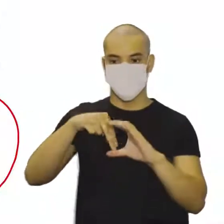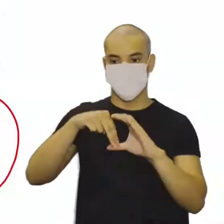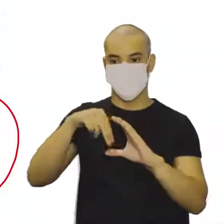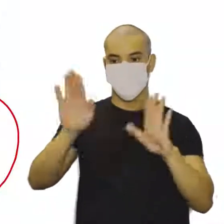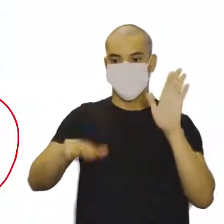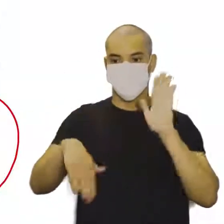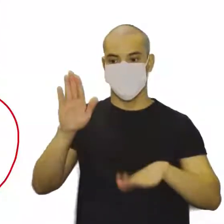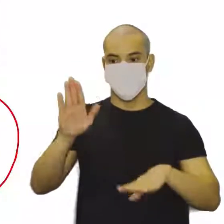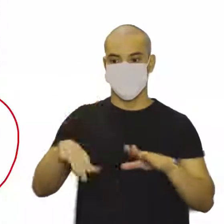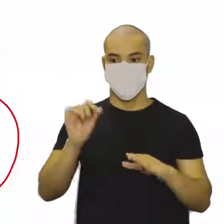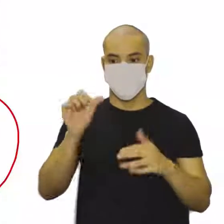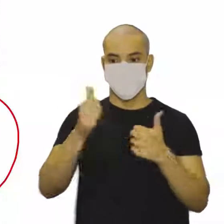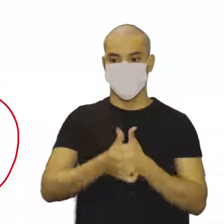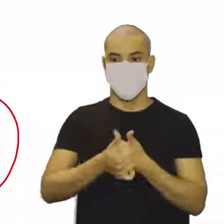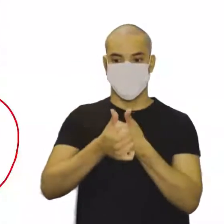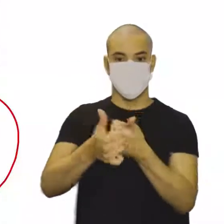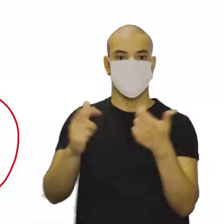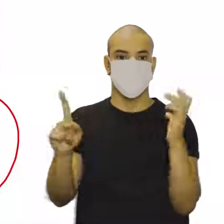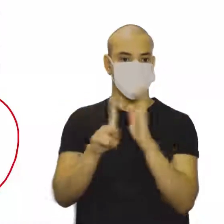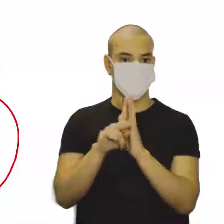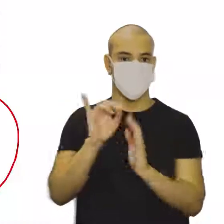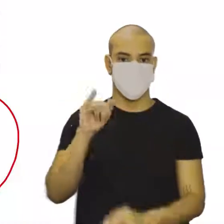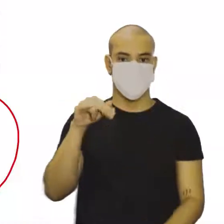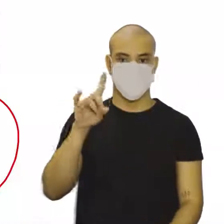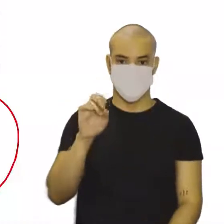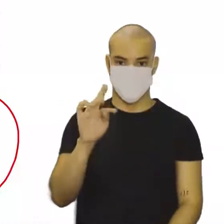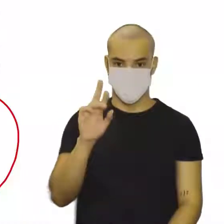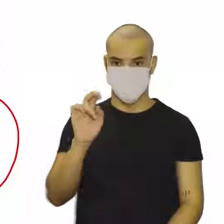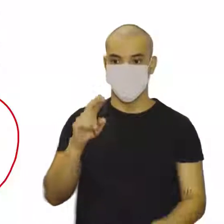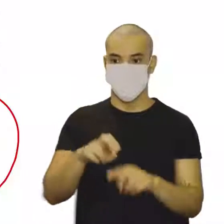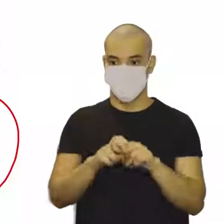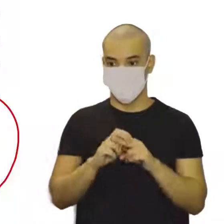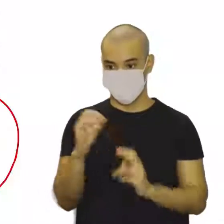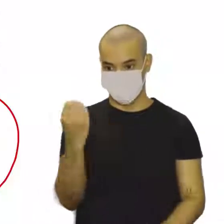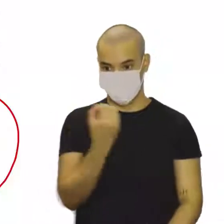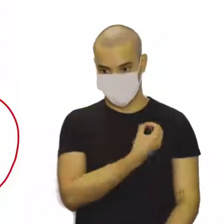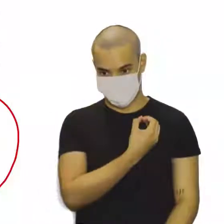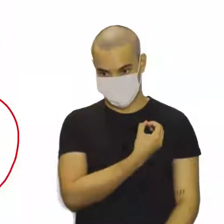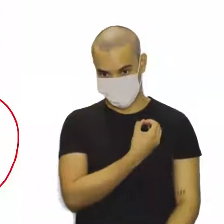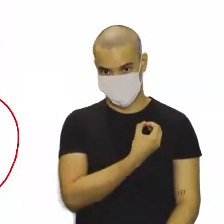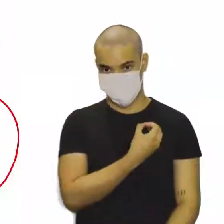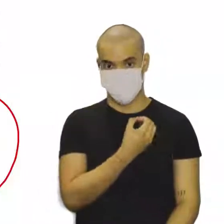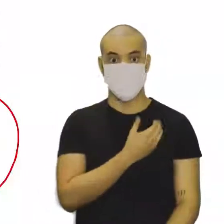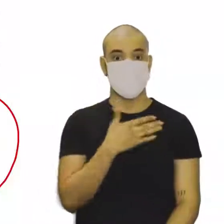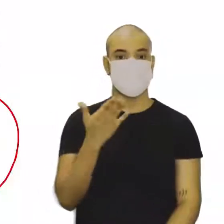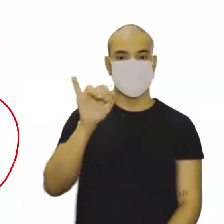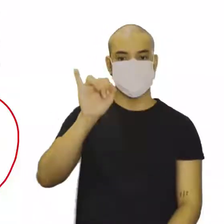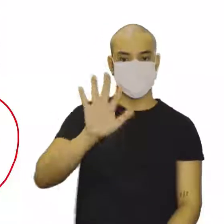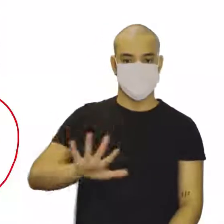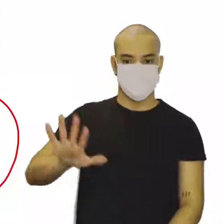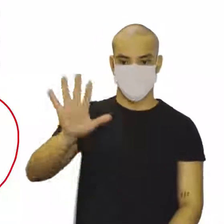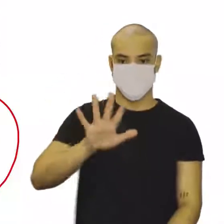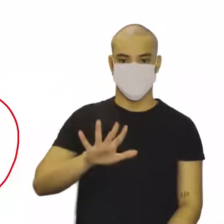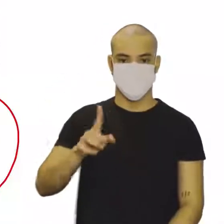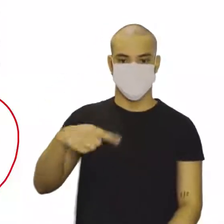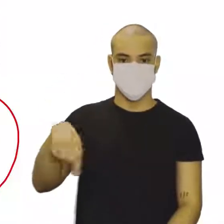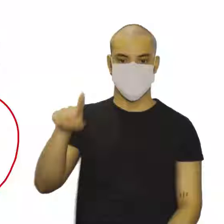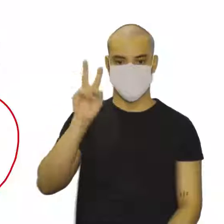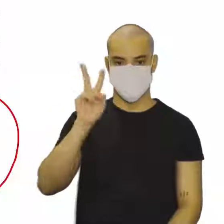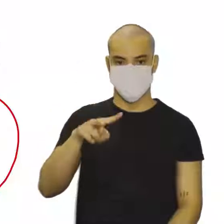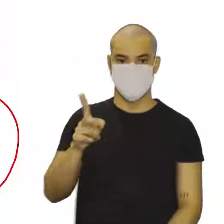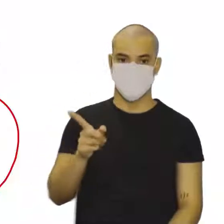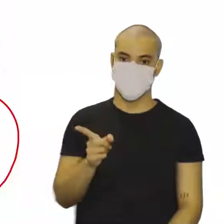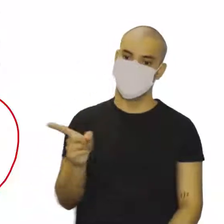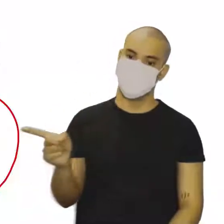acordo com a aplicação do indutor. Assim, o número de espiras. Então, aqui nessa imagem, vocês podem ver aqui o indutor.